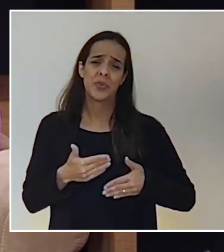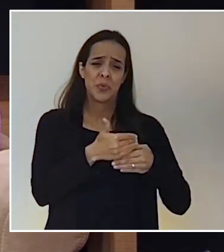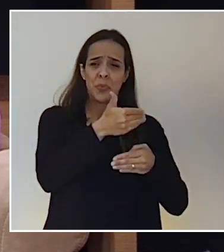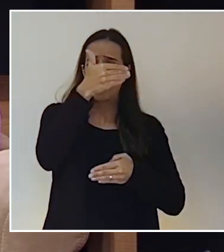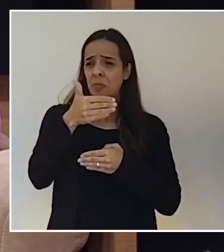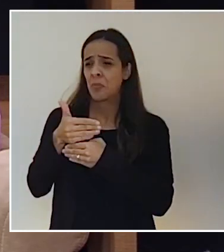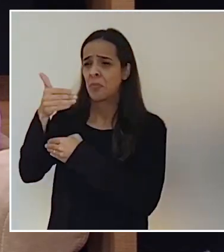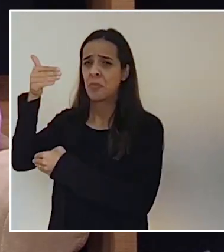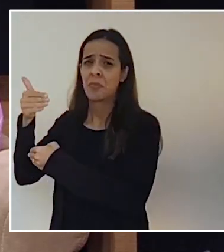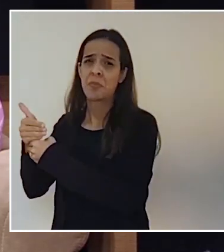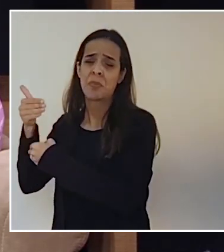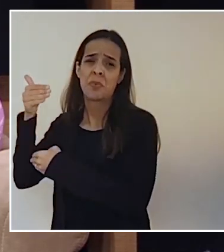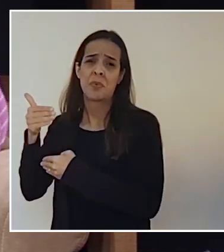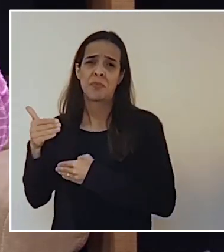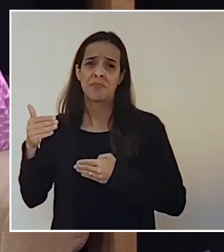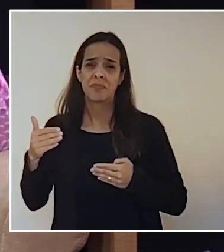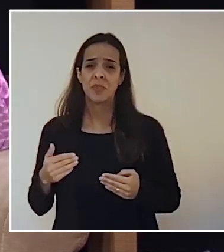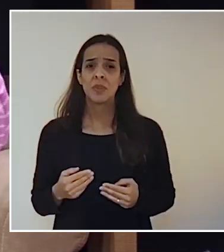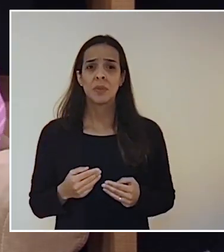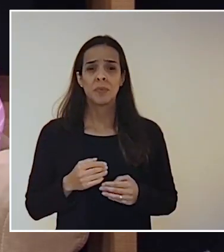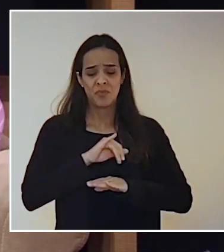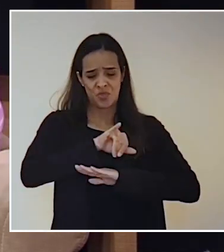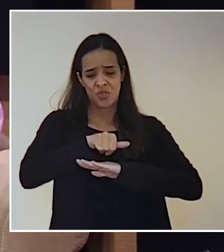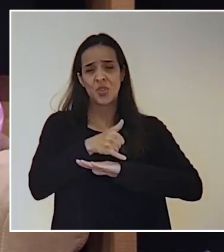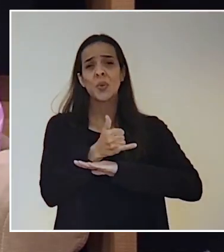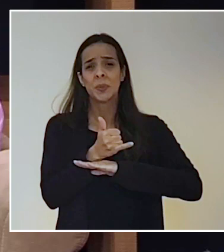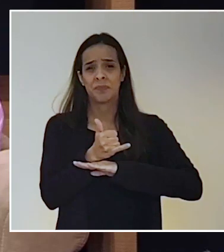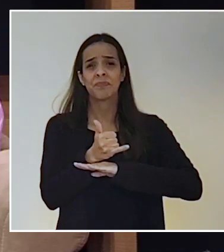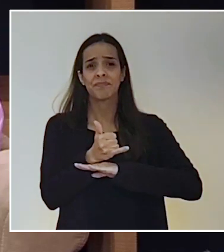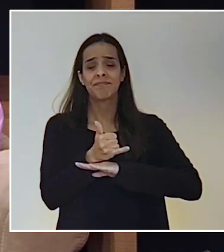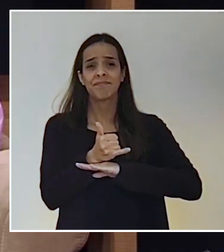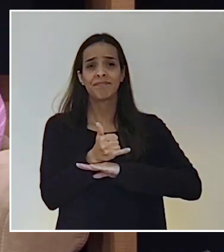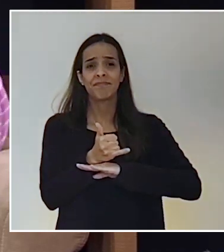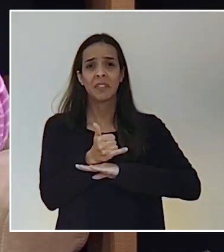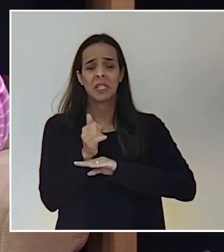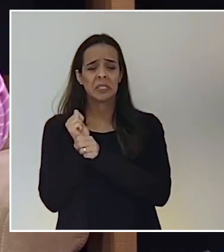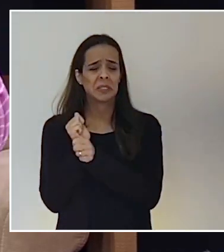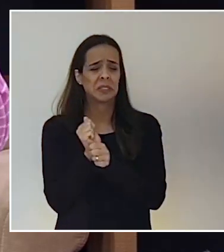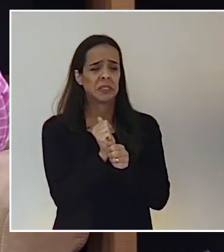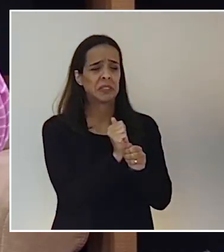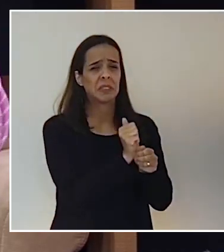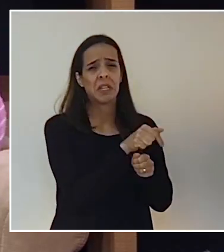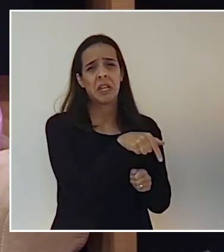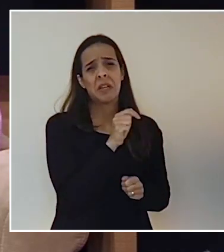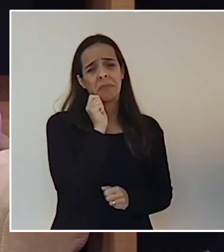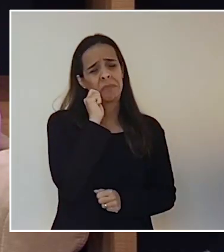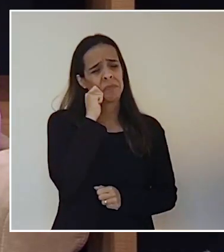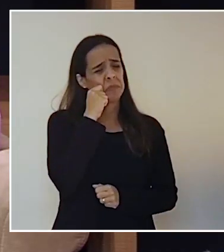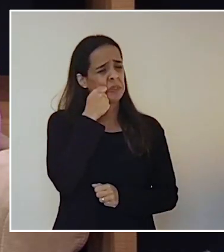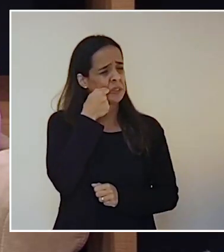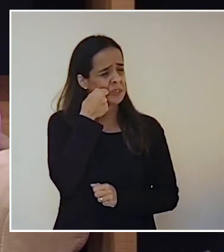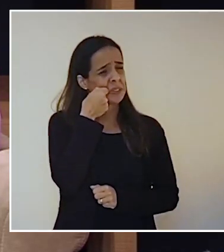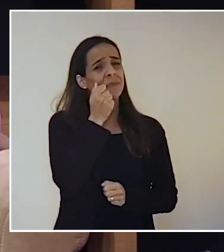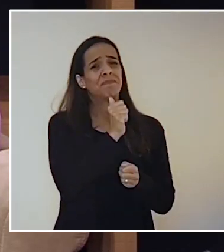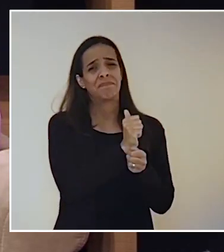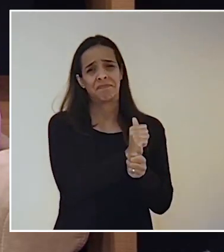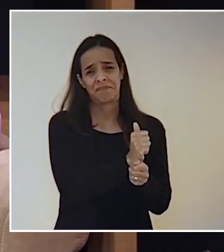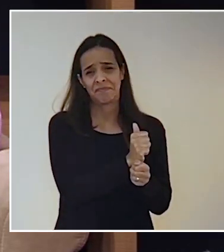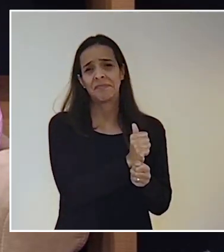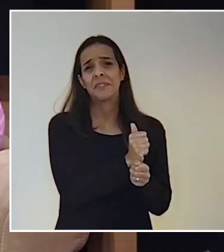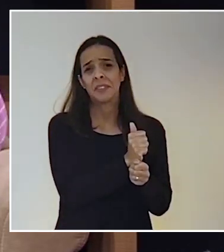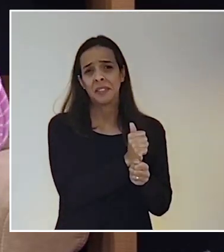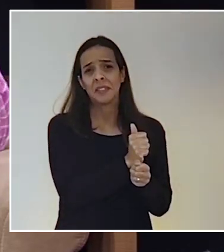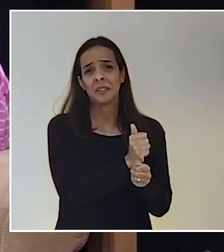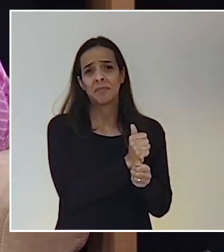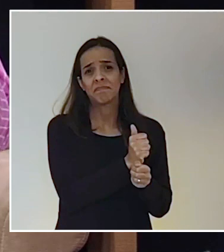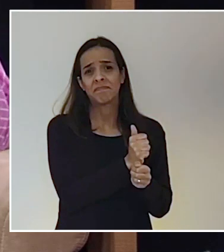amarga escravidão, para esse cativeiro. Mas agora o tempo de Deus havia cumprido.